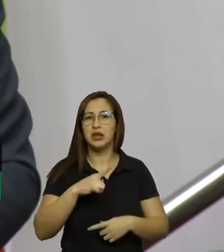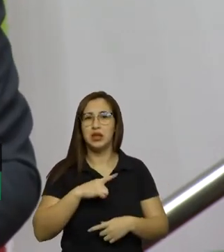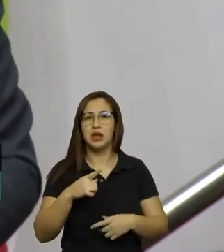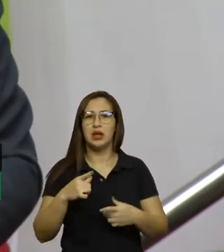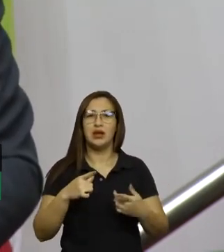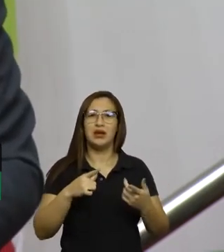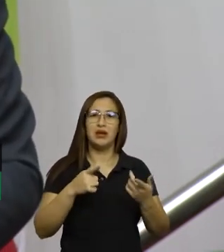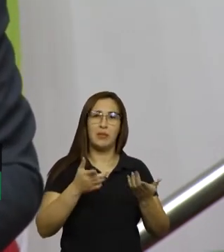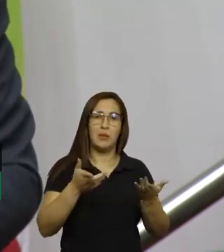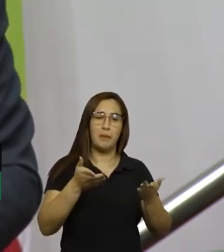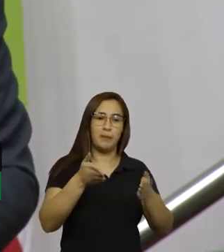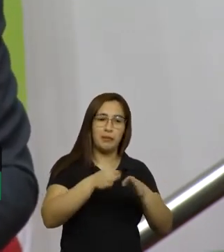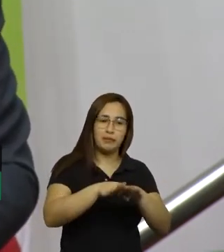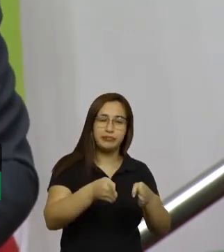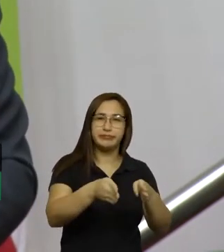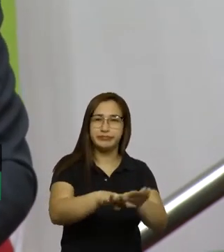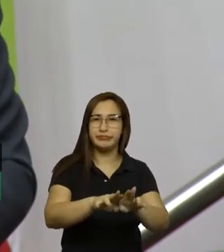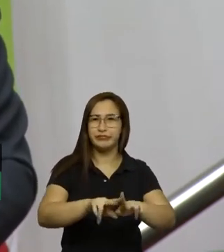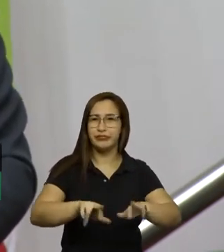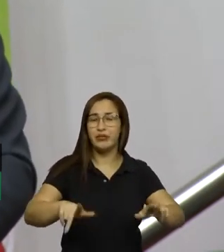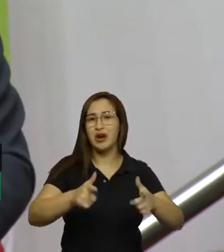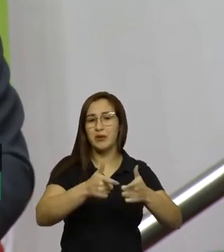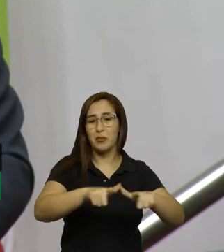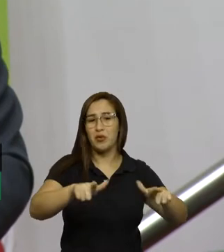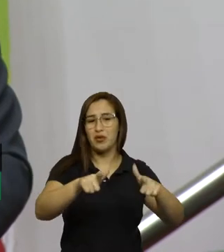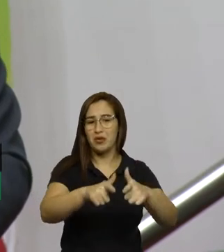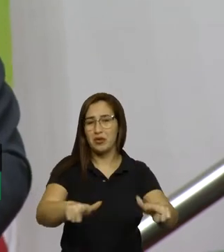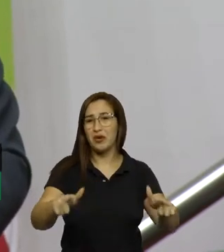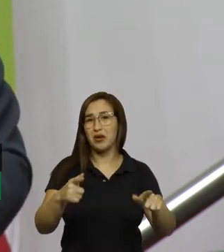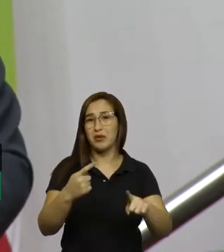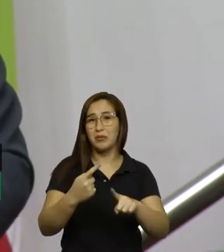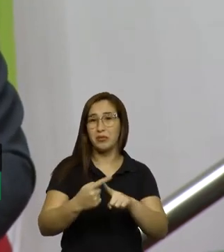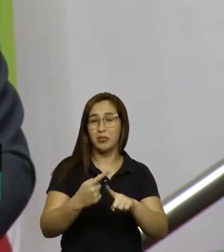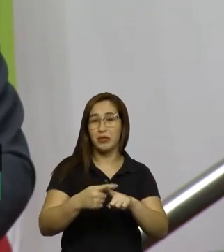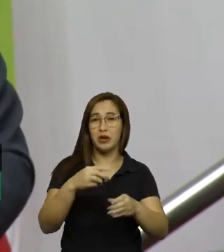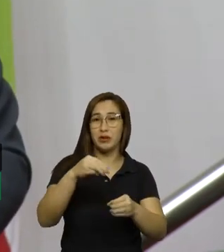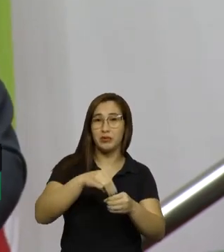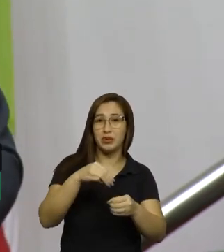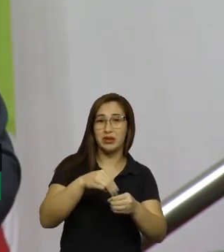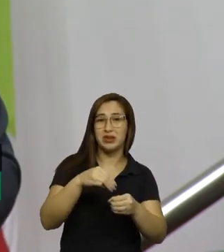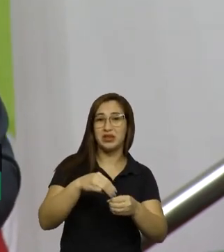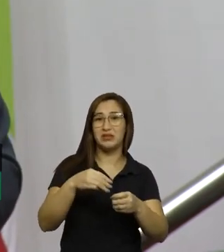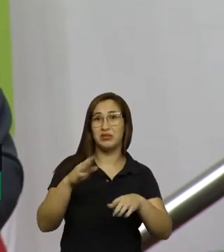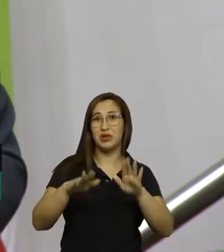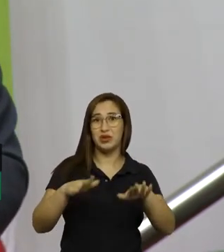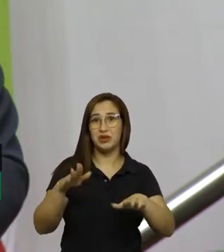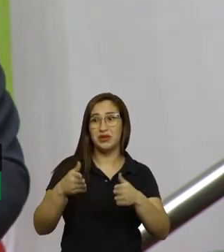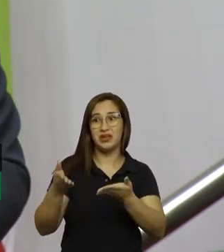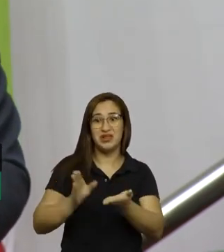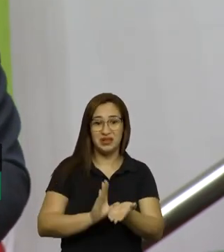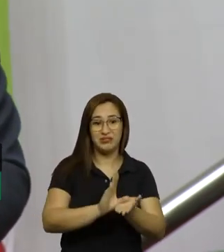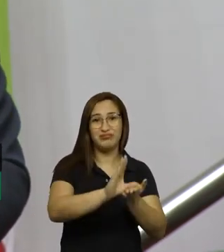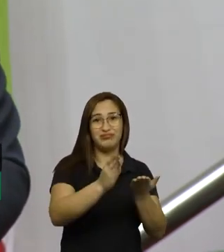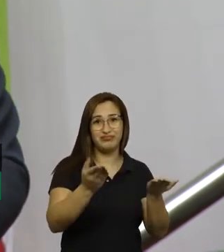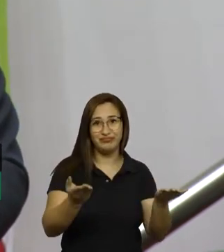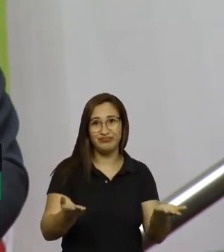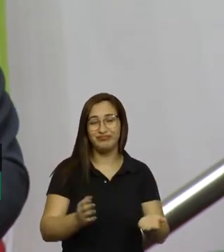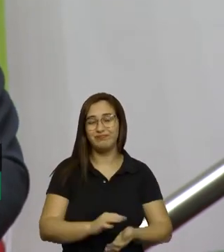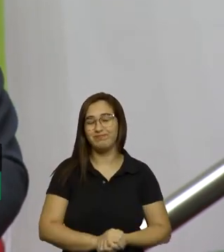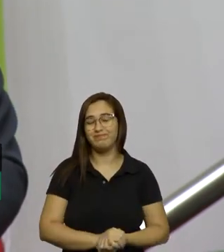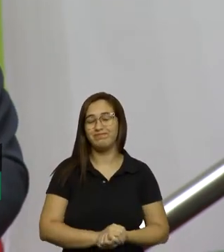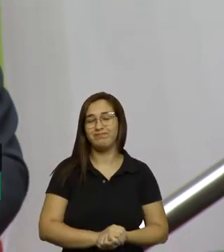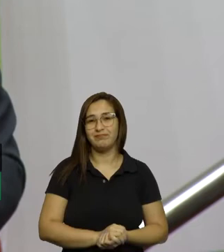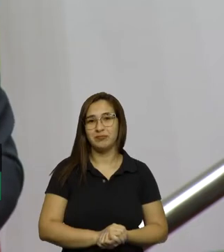de tapa-buracos nessa rodovia, onde o município, muitas vezes, tem que buscar fazer algo em situações mais caóticas, o que é lamentável. Nas vias